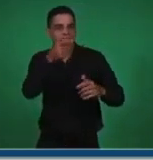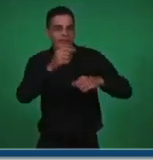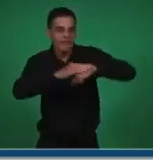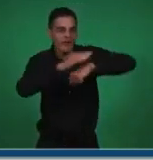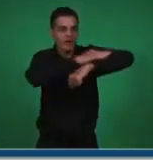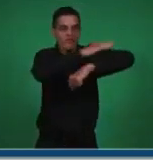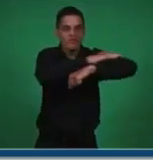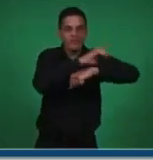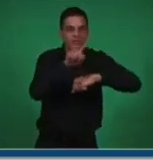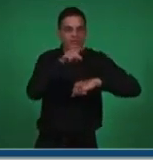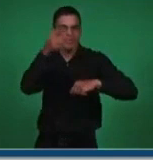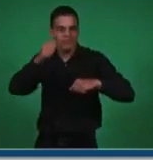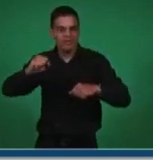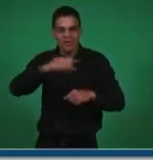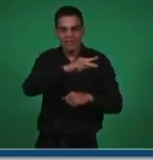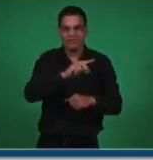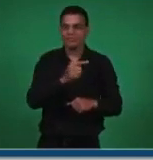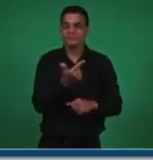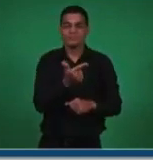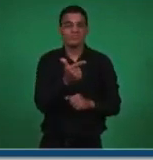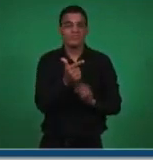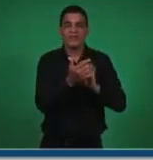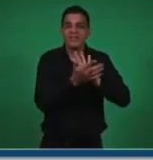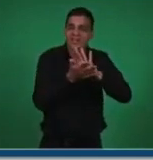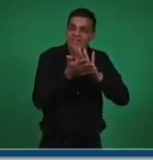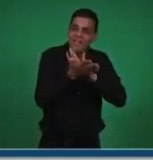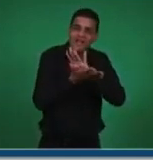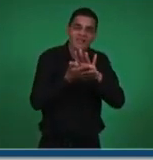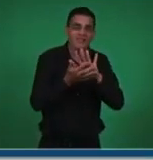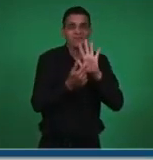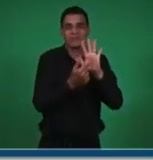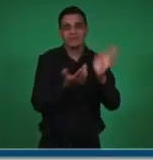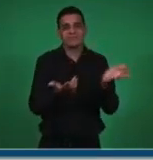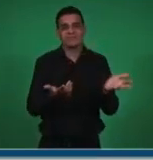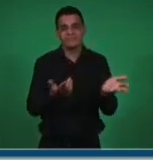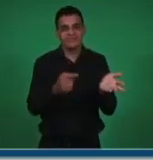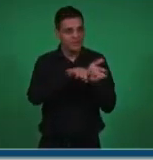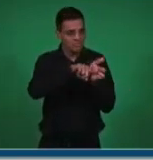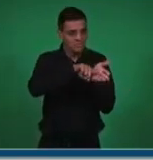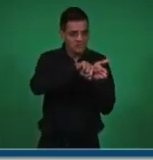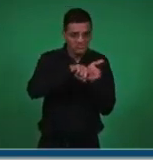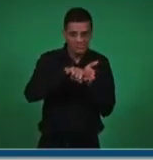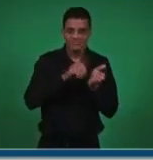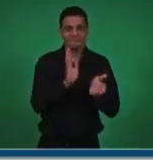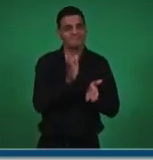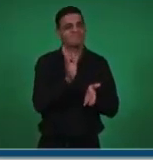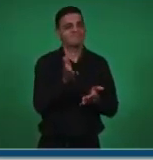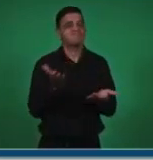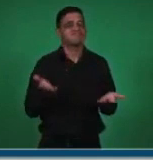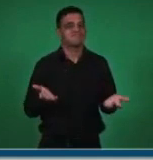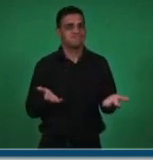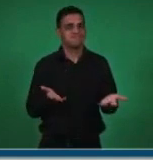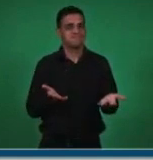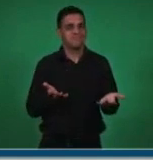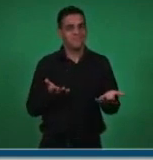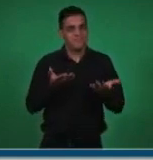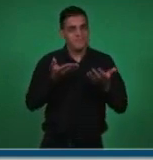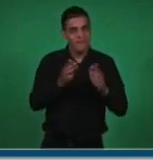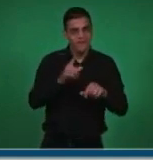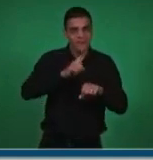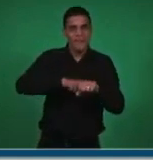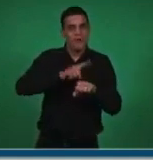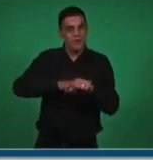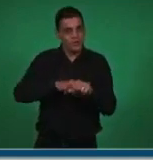anfíbio, metade réptil. Não existe qualquer evidência nesse sentido. Quando foi encontrado algumas evidências, como no caso, por exemplo, do homem de